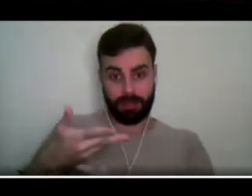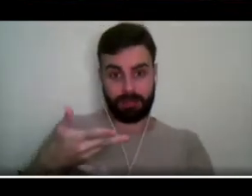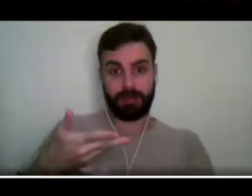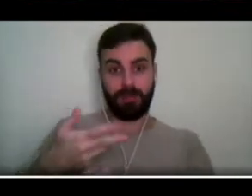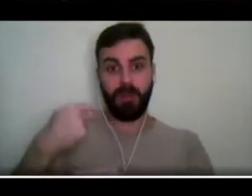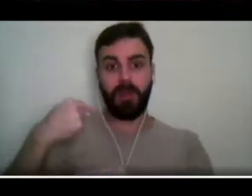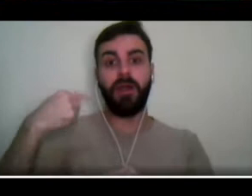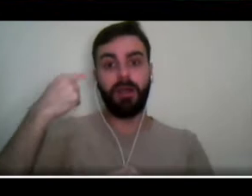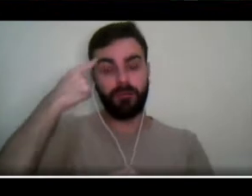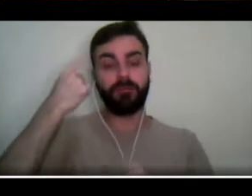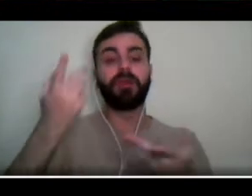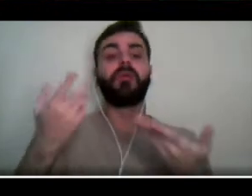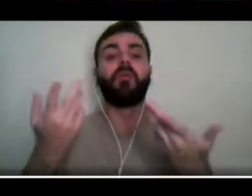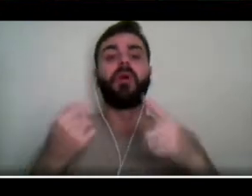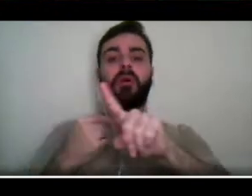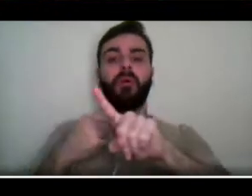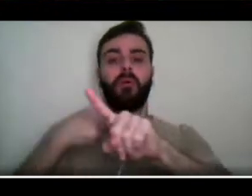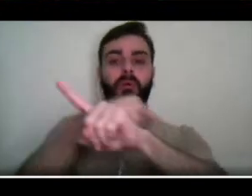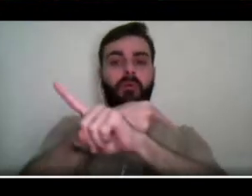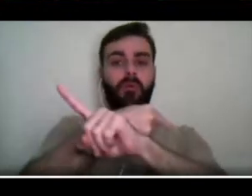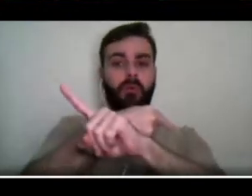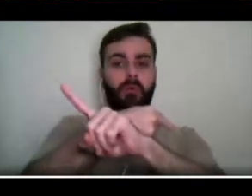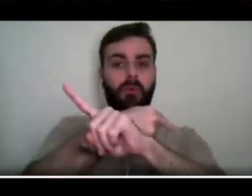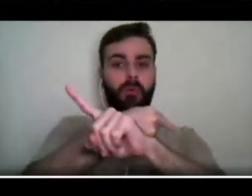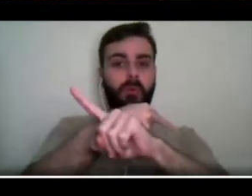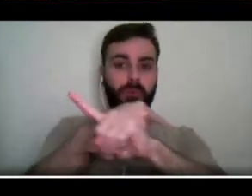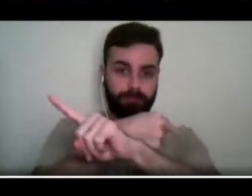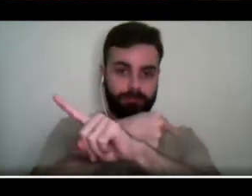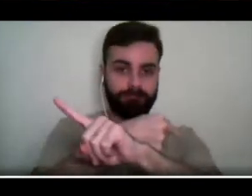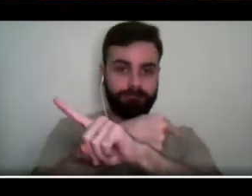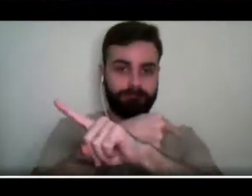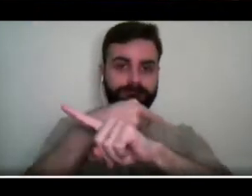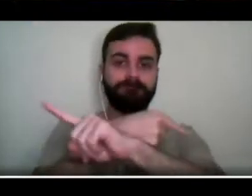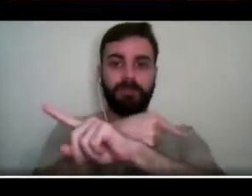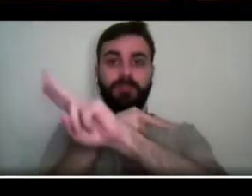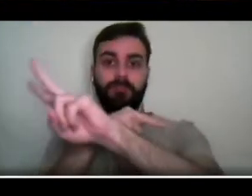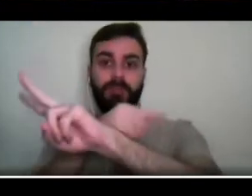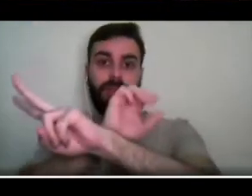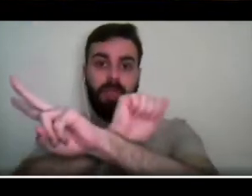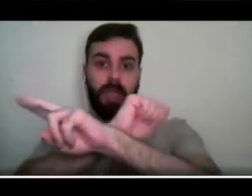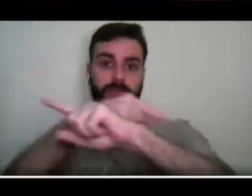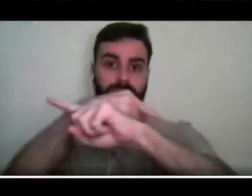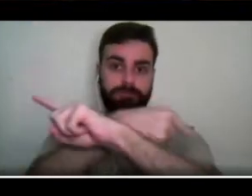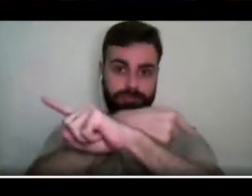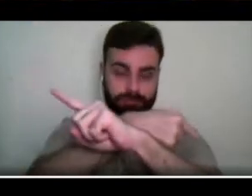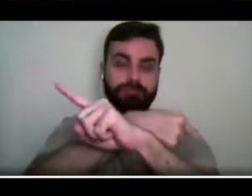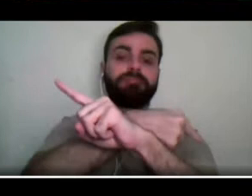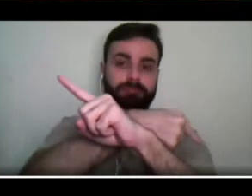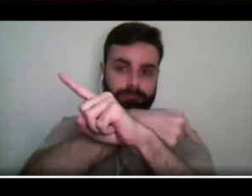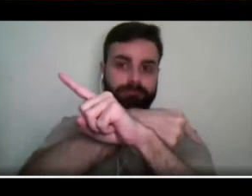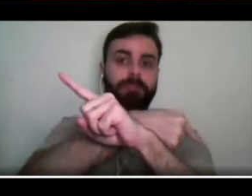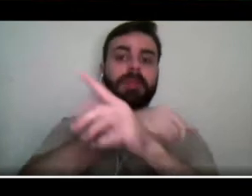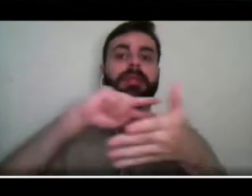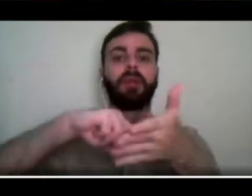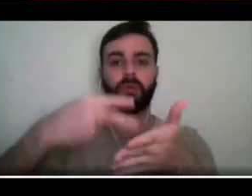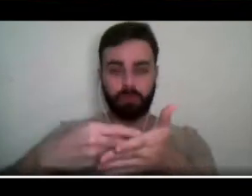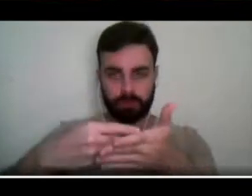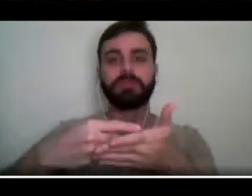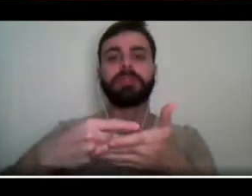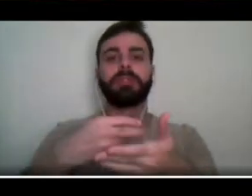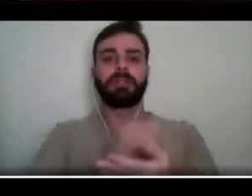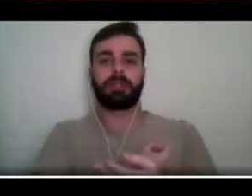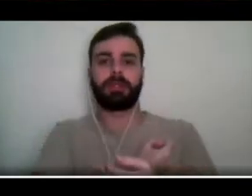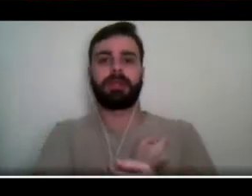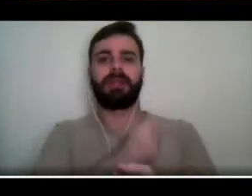à velocidade está no sentido oposto da velocidade, então diminui o módulo da